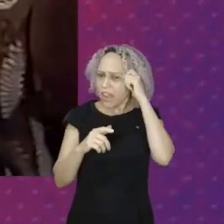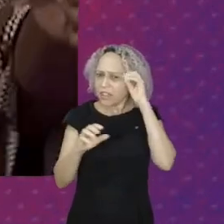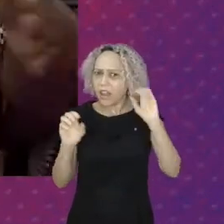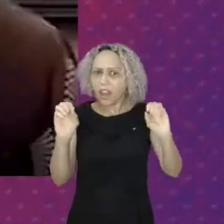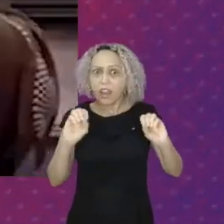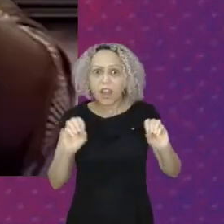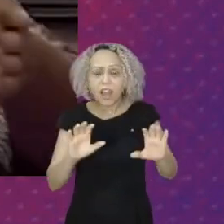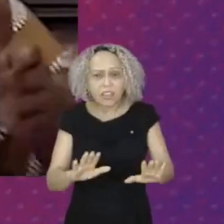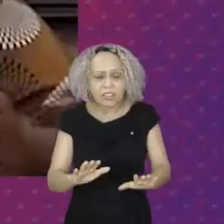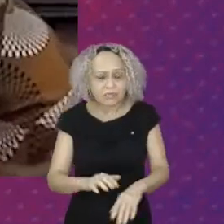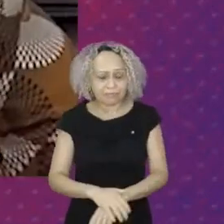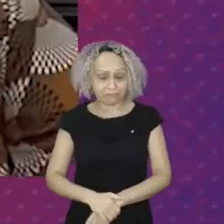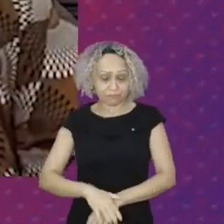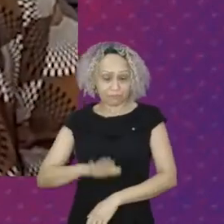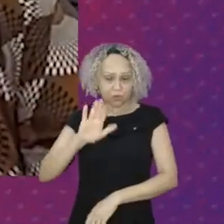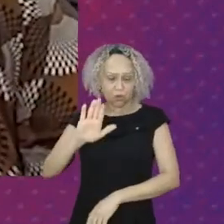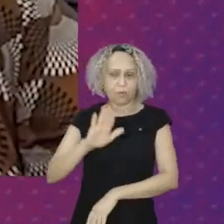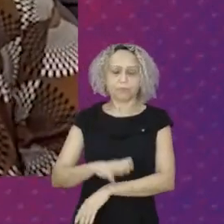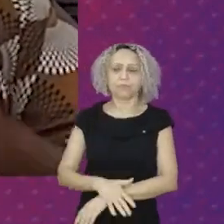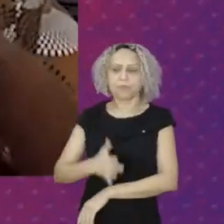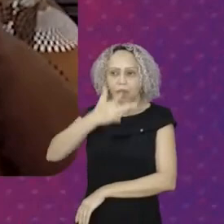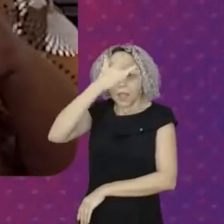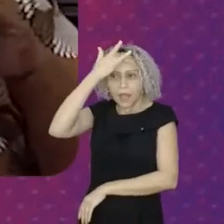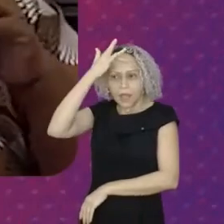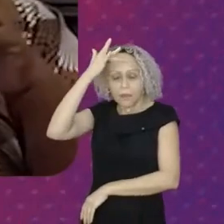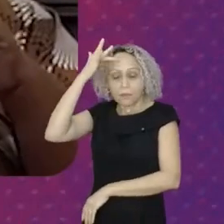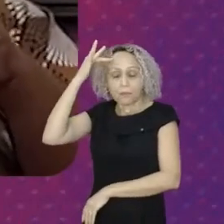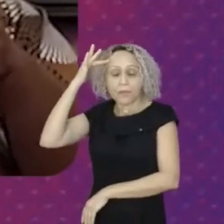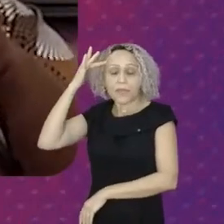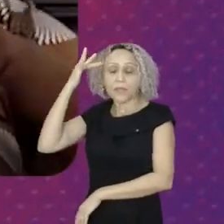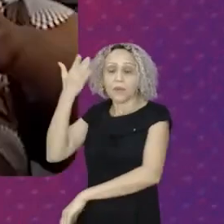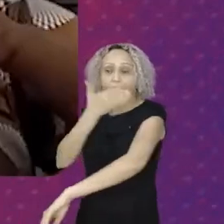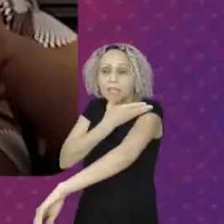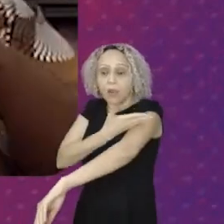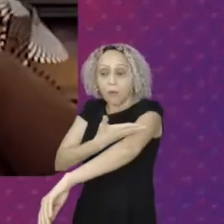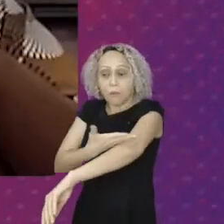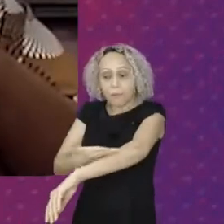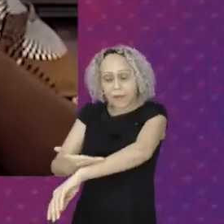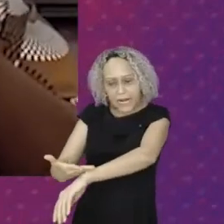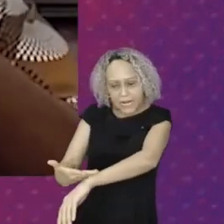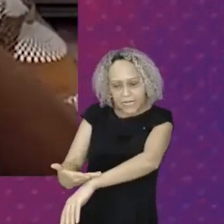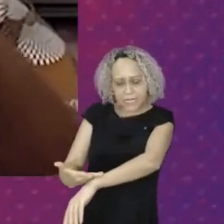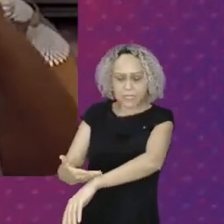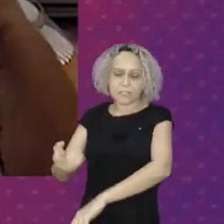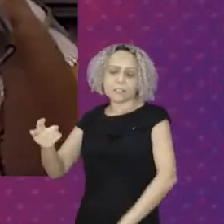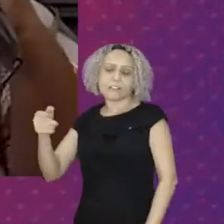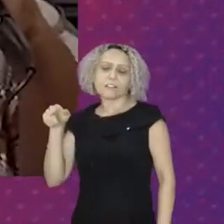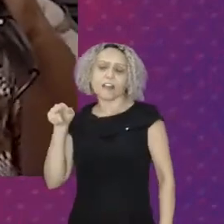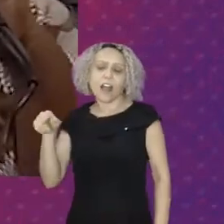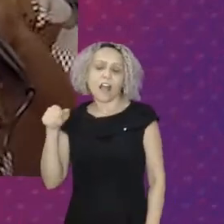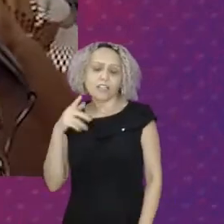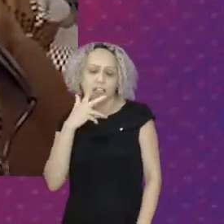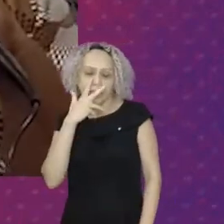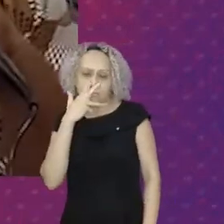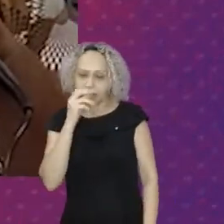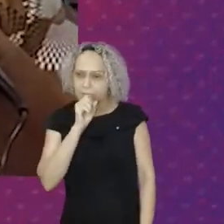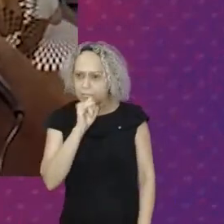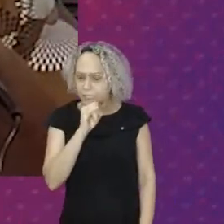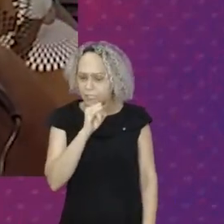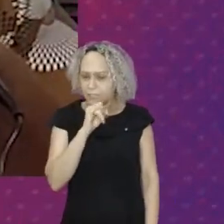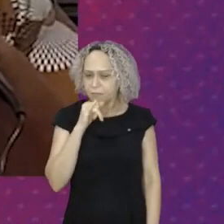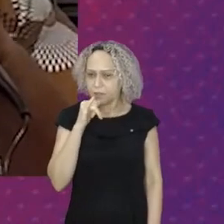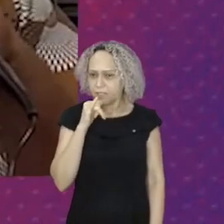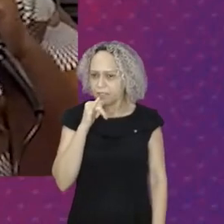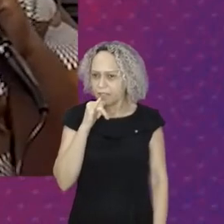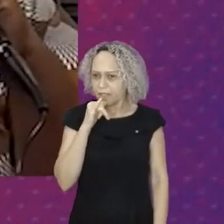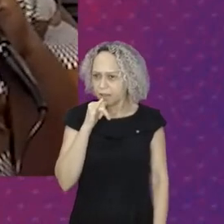falando especificamente para A ou para B. Mas a gente tem que entender que existe um privilégio que está instituído, que se você, uma